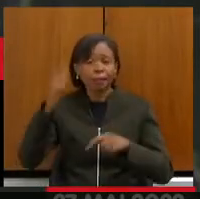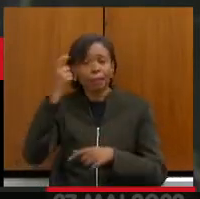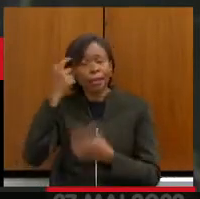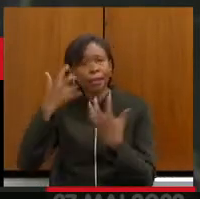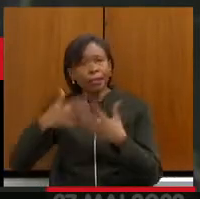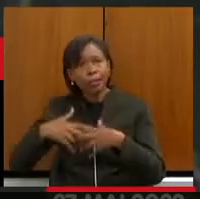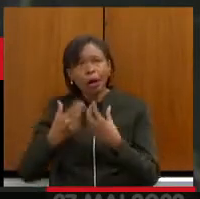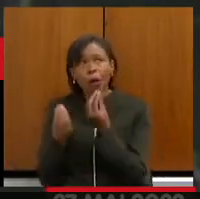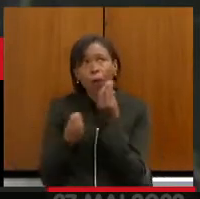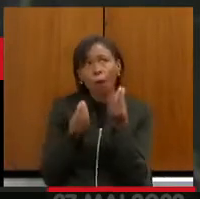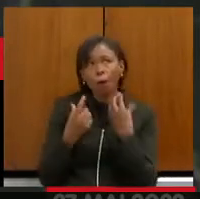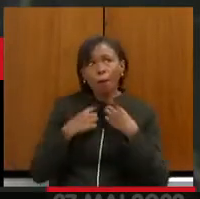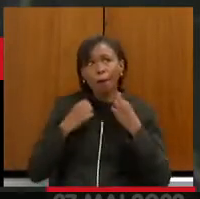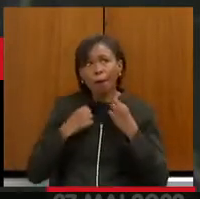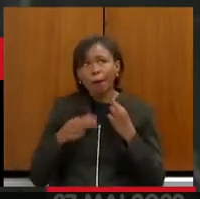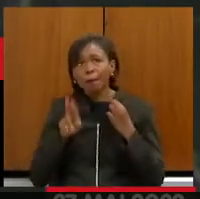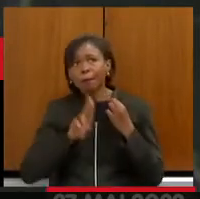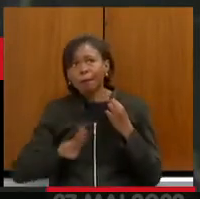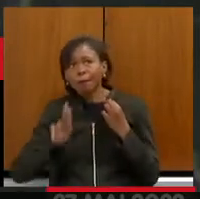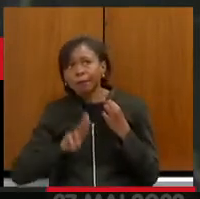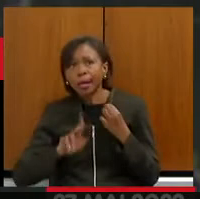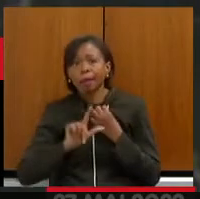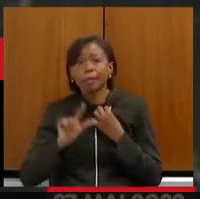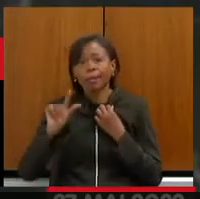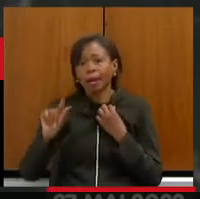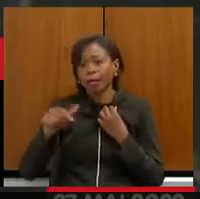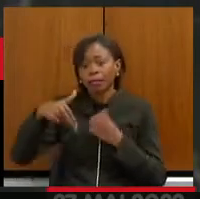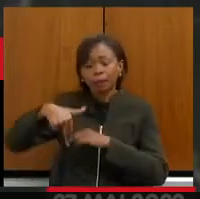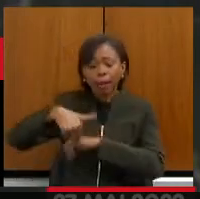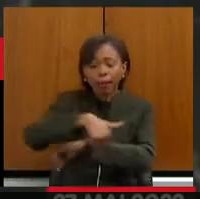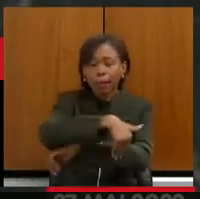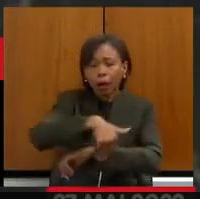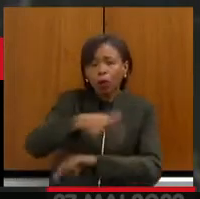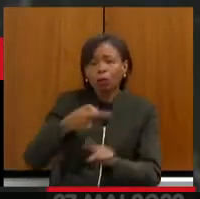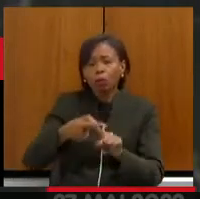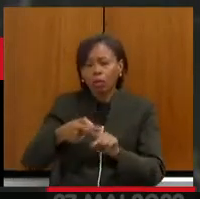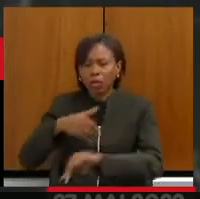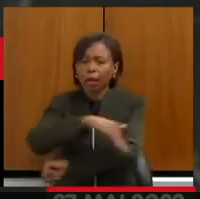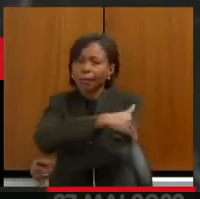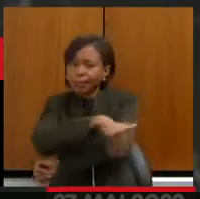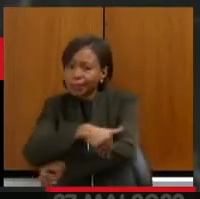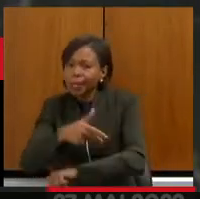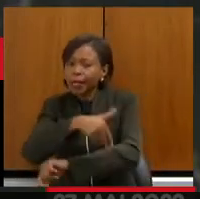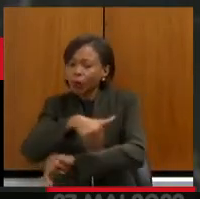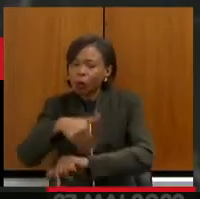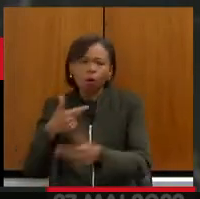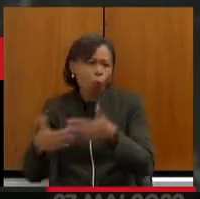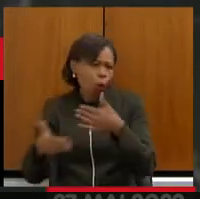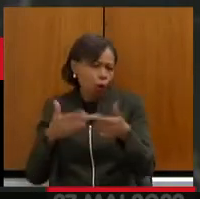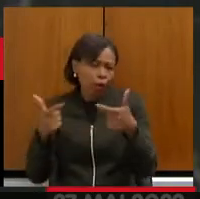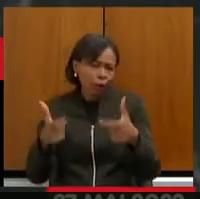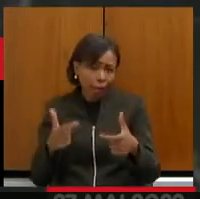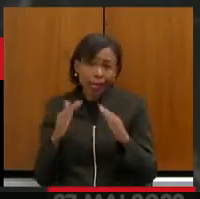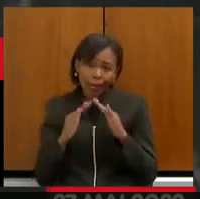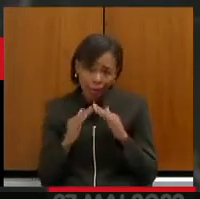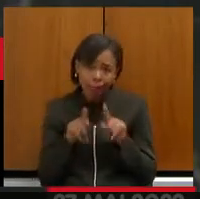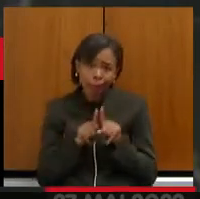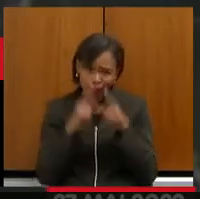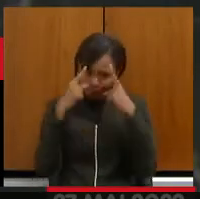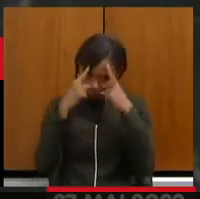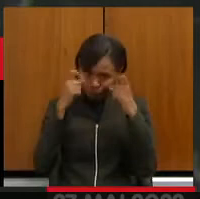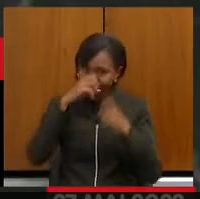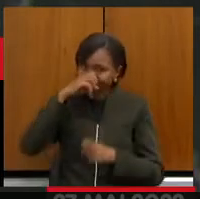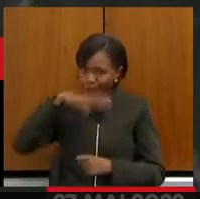roupa que vai sair na rua porque a gente sabe que em qualquer esquina em qualquer lugar até mesmo dentro de casa nós estamos sujeitos à violência